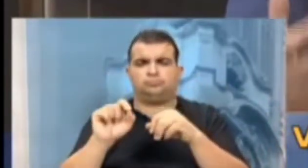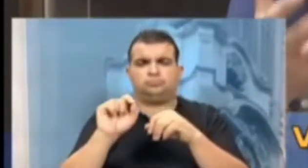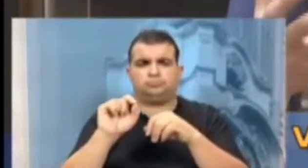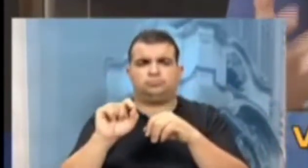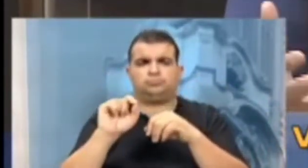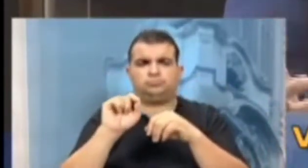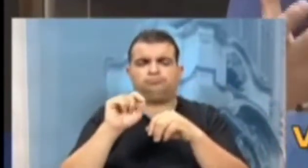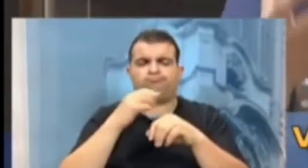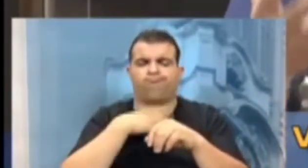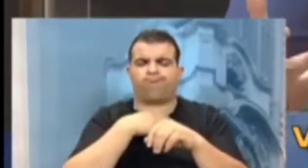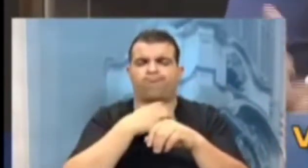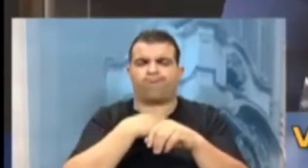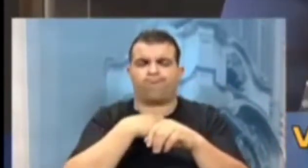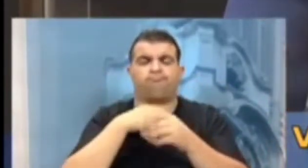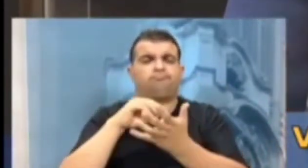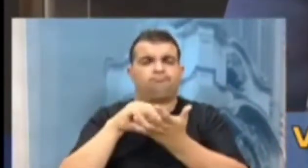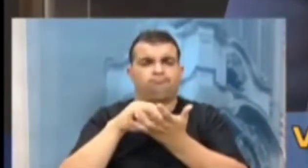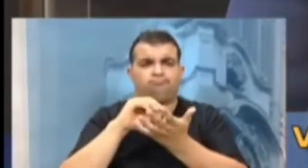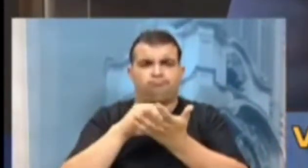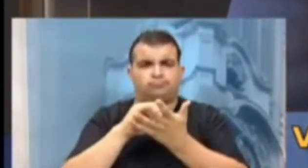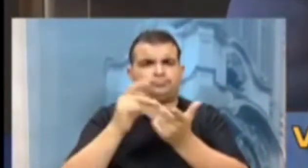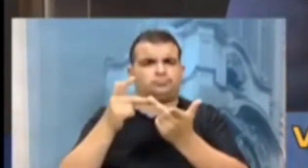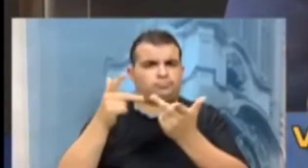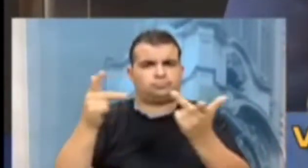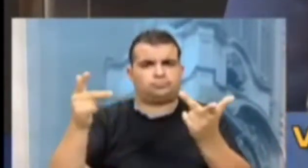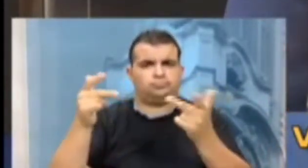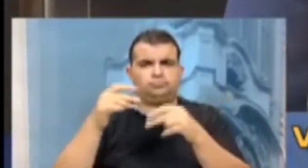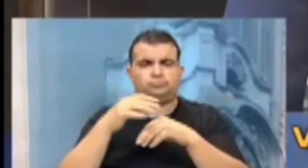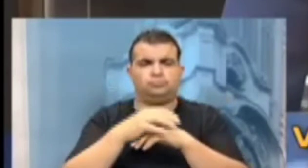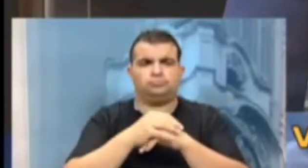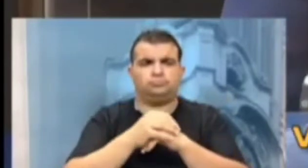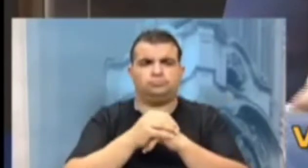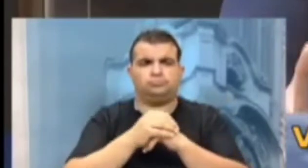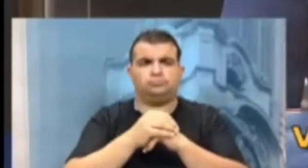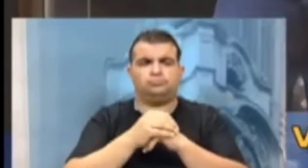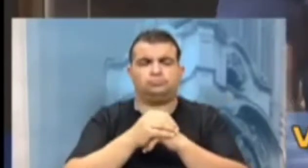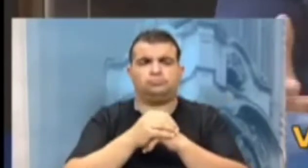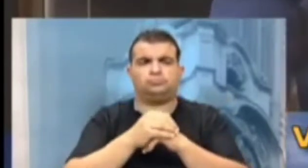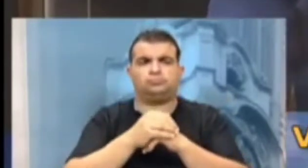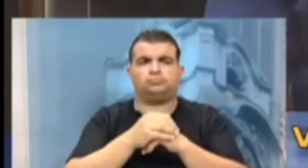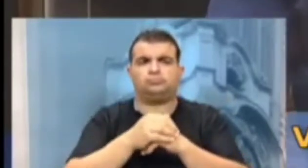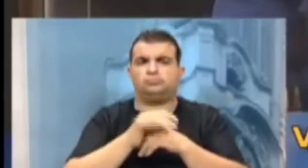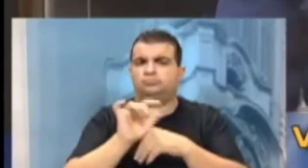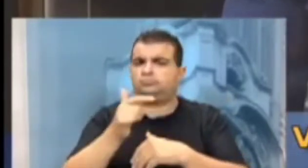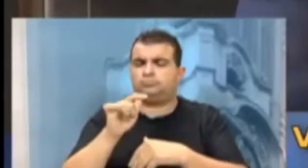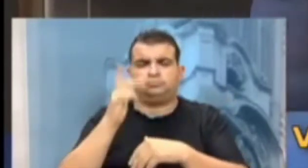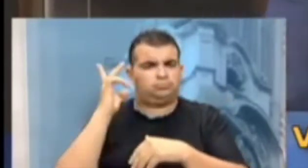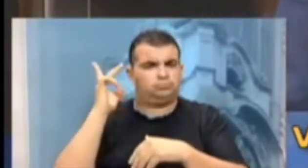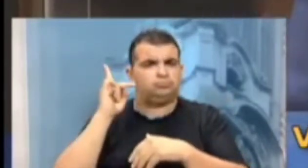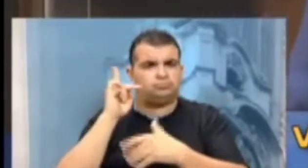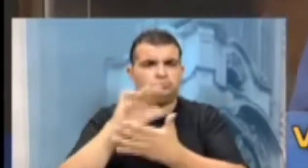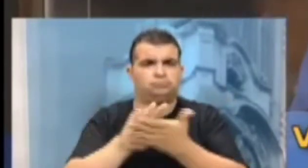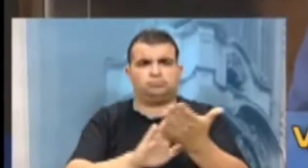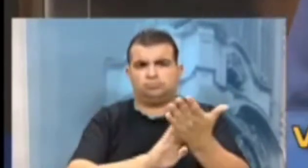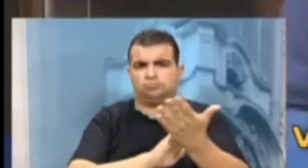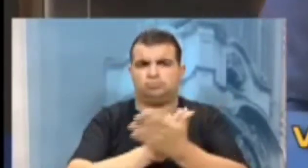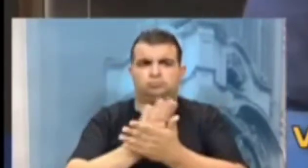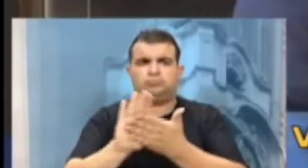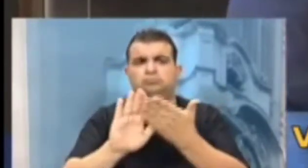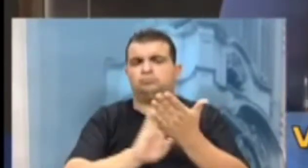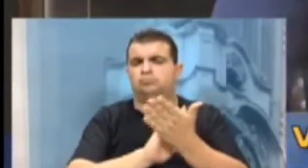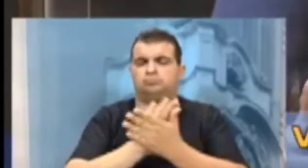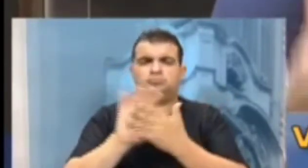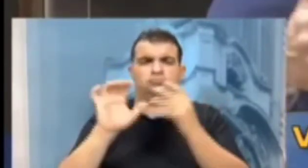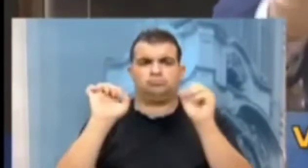É uma sensação de impotência bom e nós não temos nenhum tipo de política que